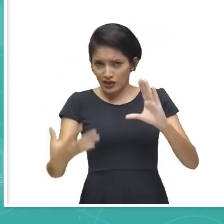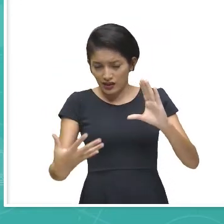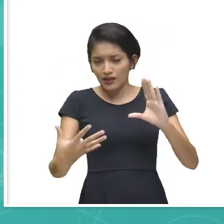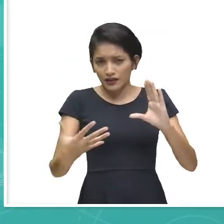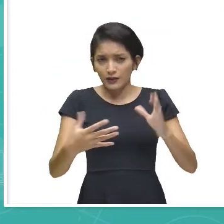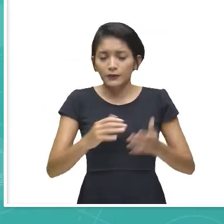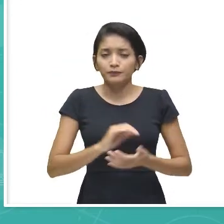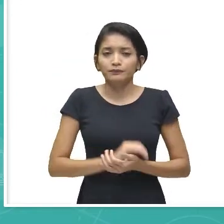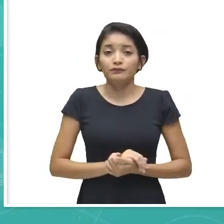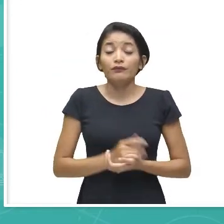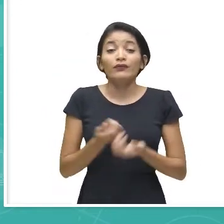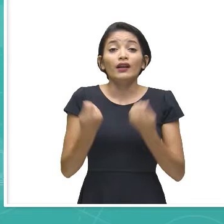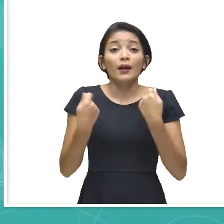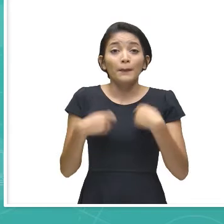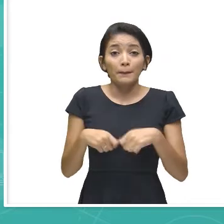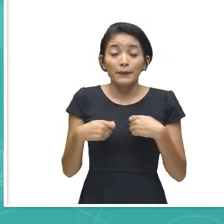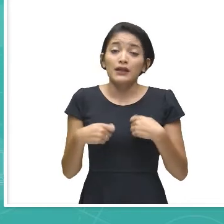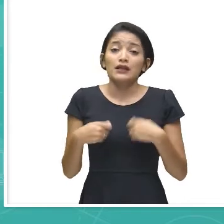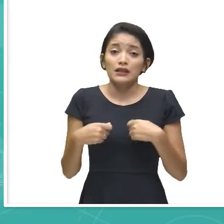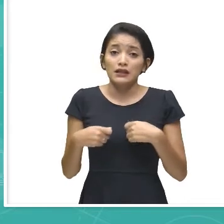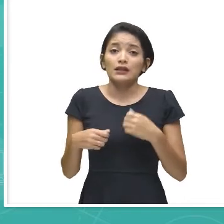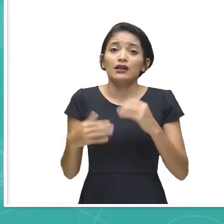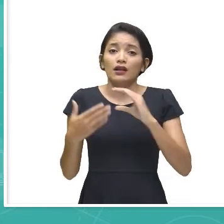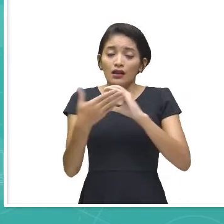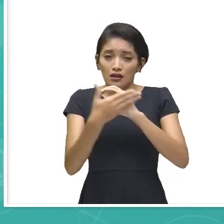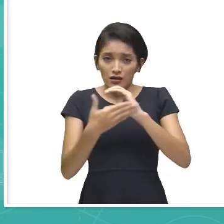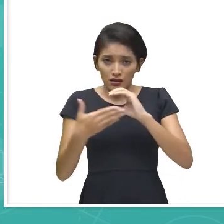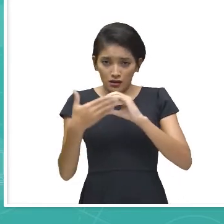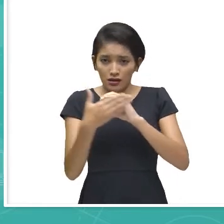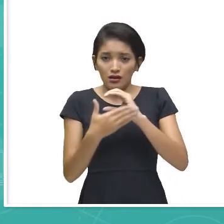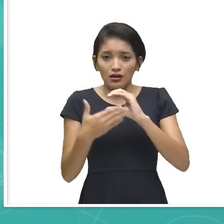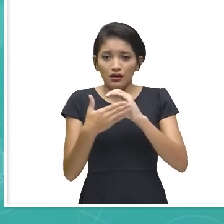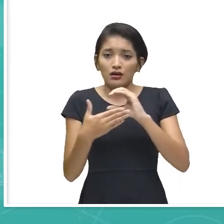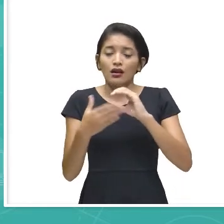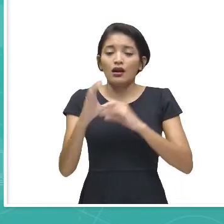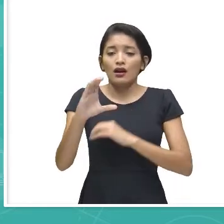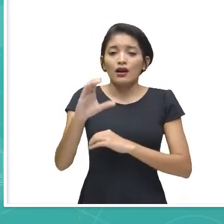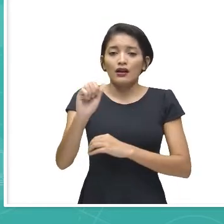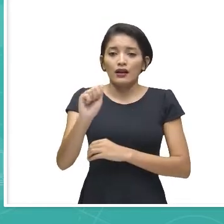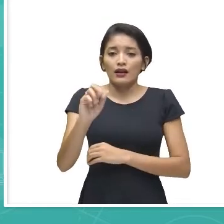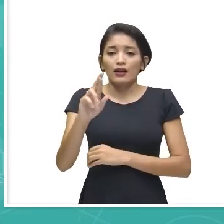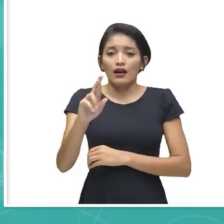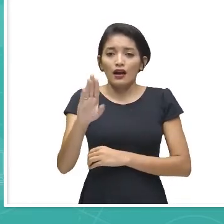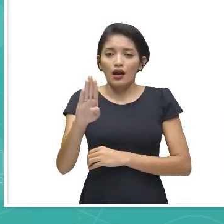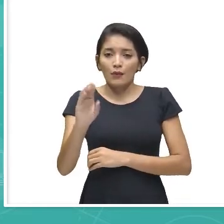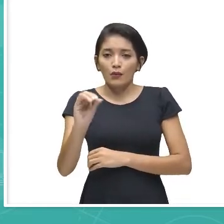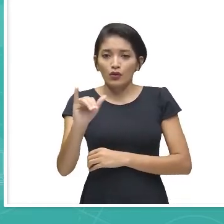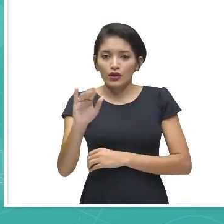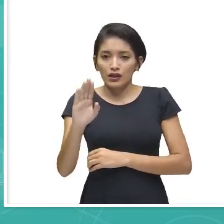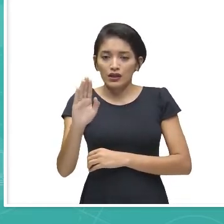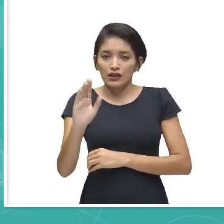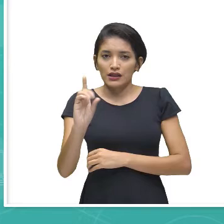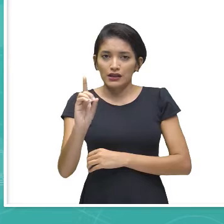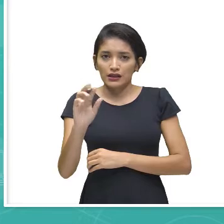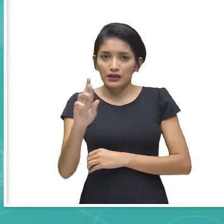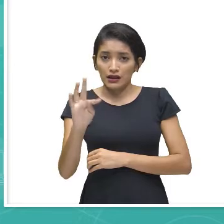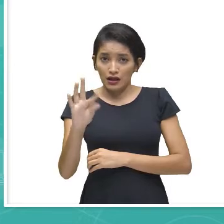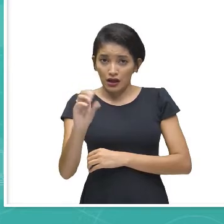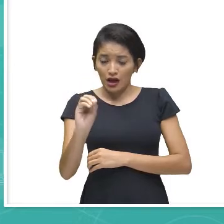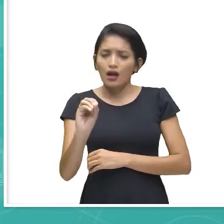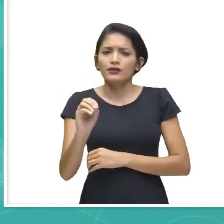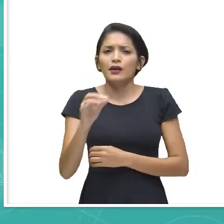ectomorfo, deve ser rico em carboidratos, como pães, massas, cereais,